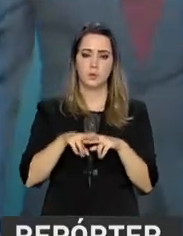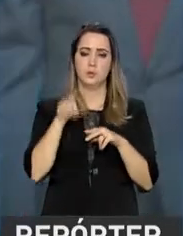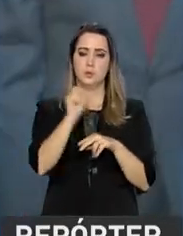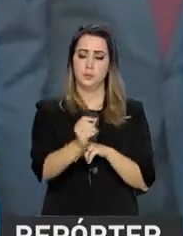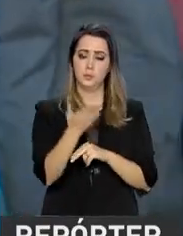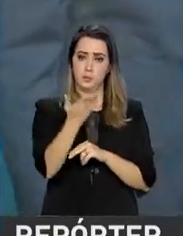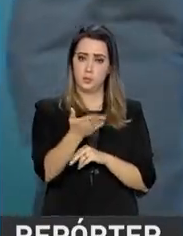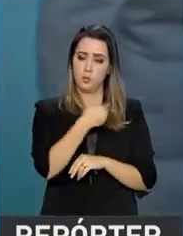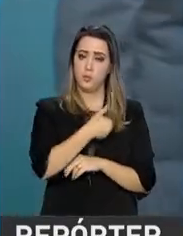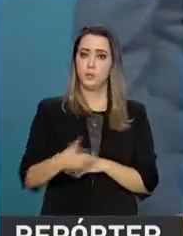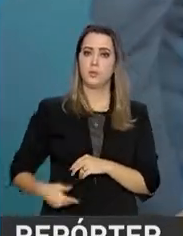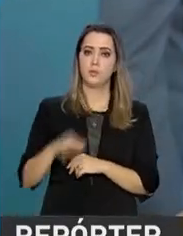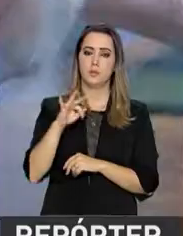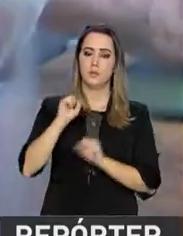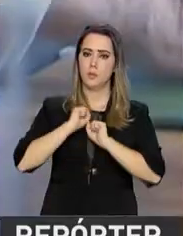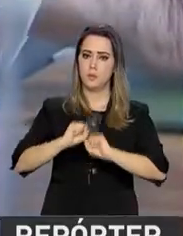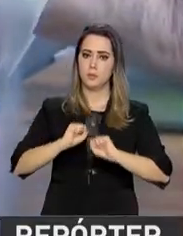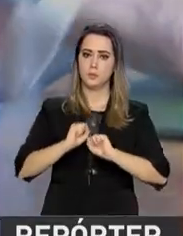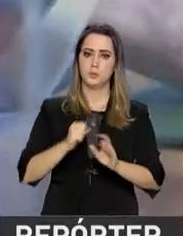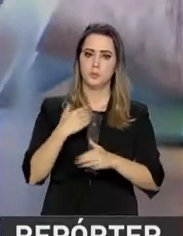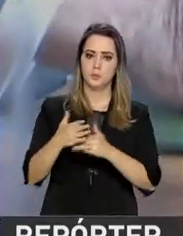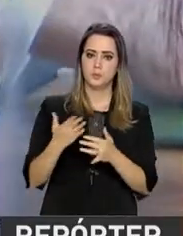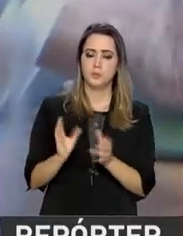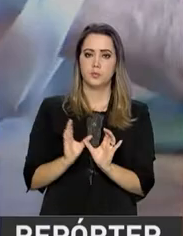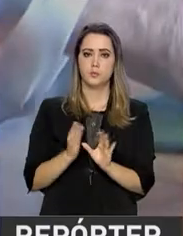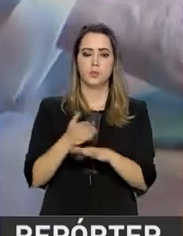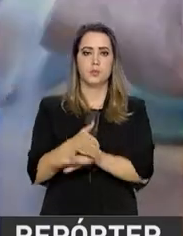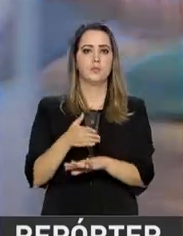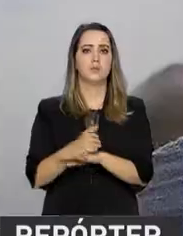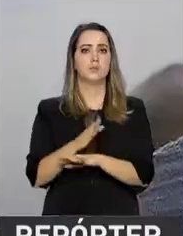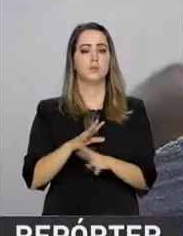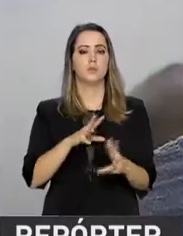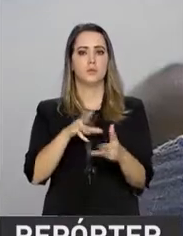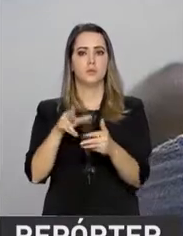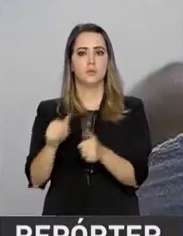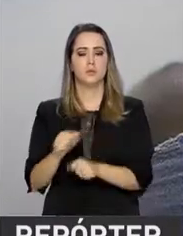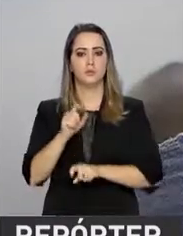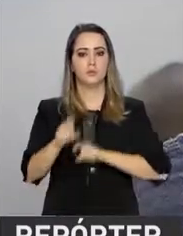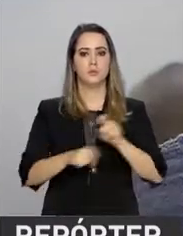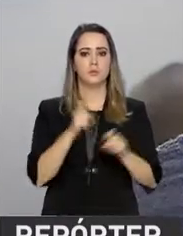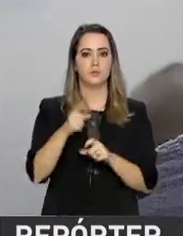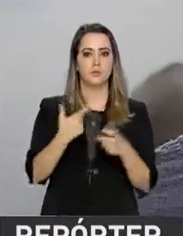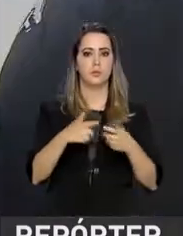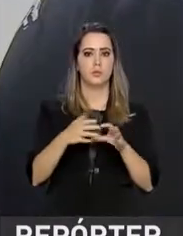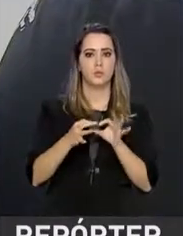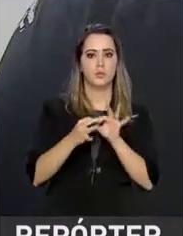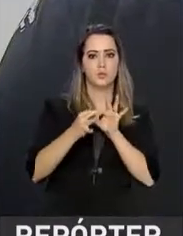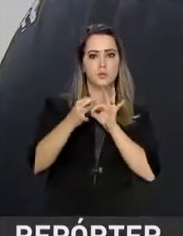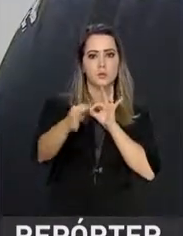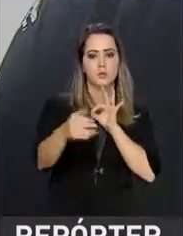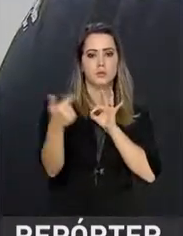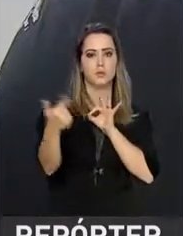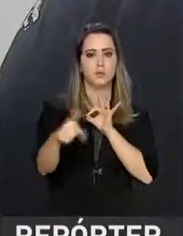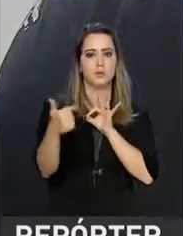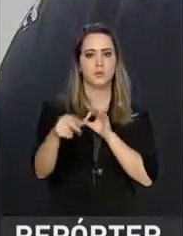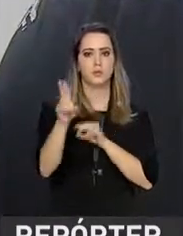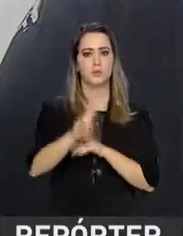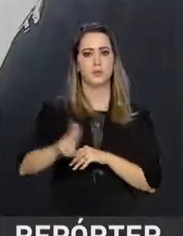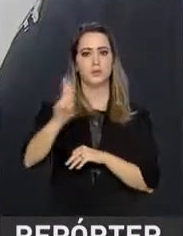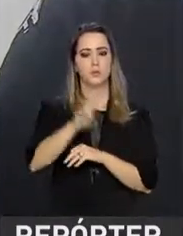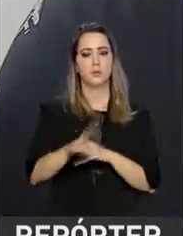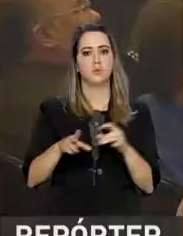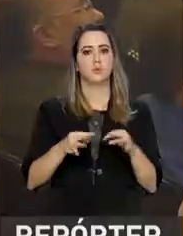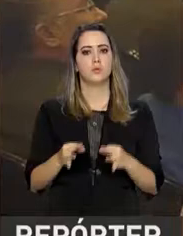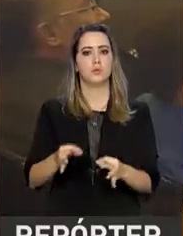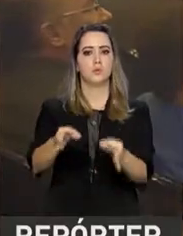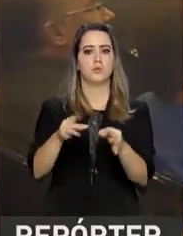governo federal vai possibilitar o acesso à rede mundial de computadores em locais remotos que não utilizam a